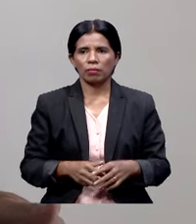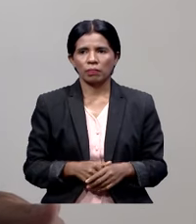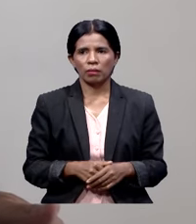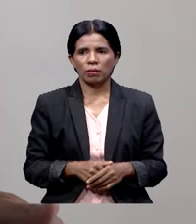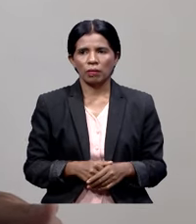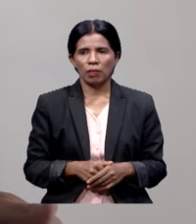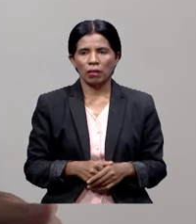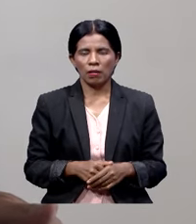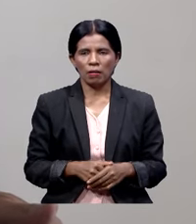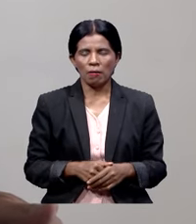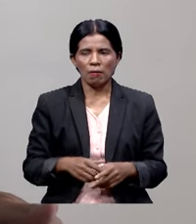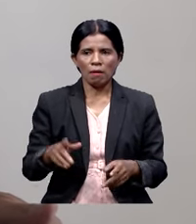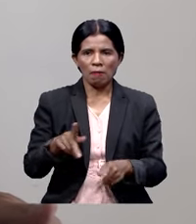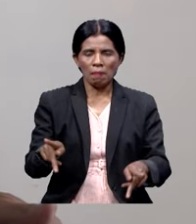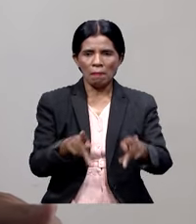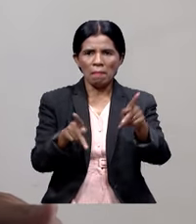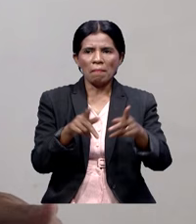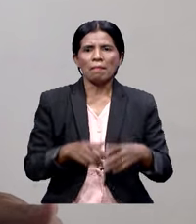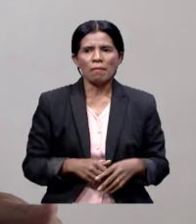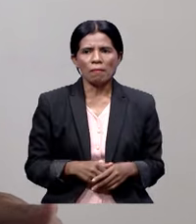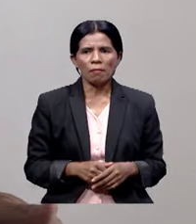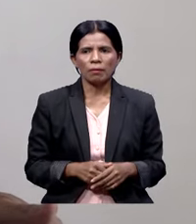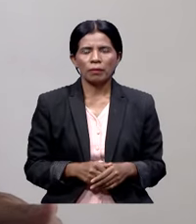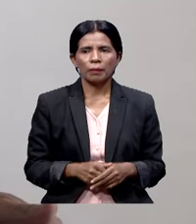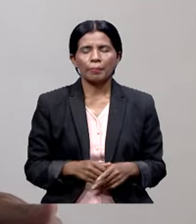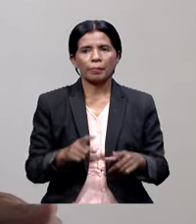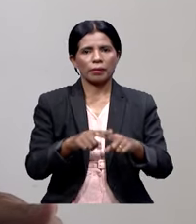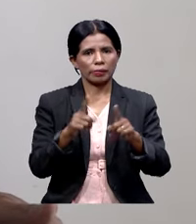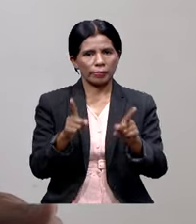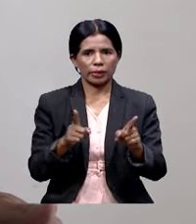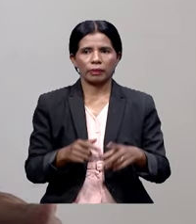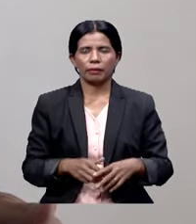public housing, em inglês é essa, né? Mas bem, nele,